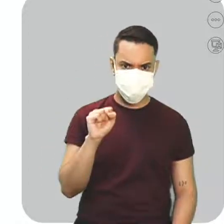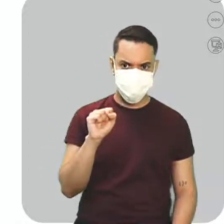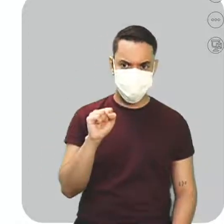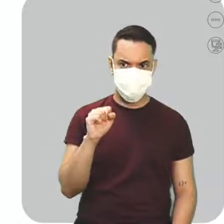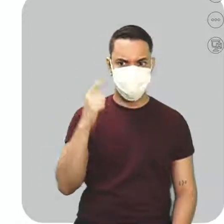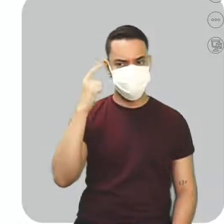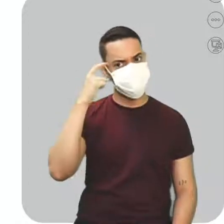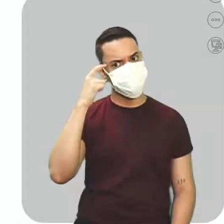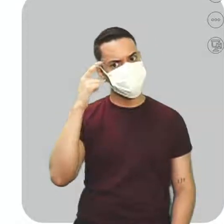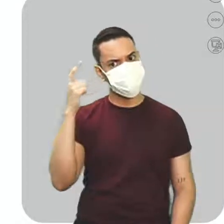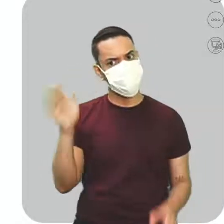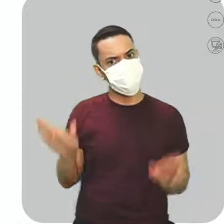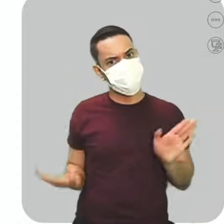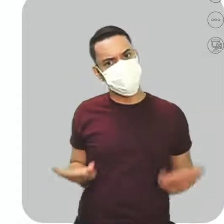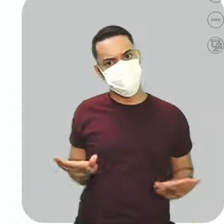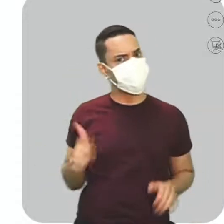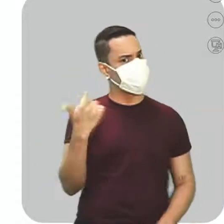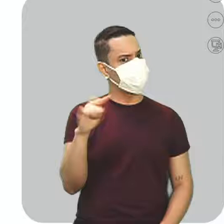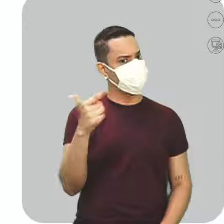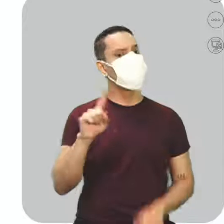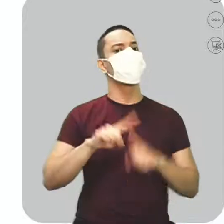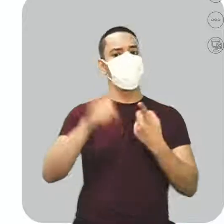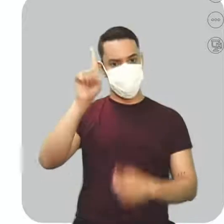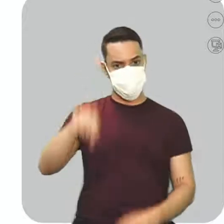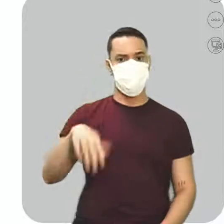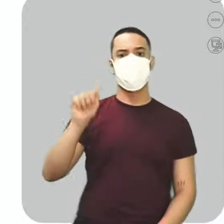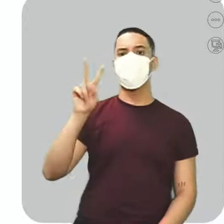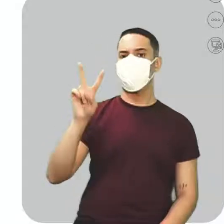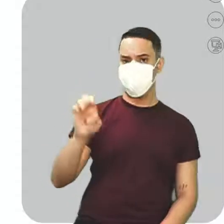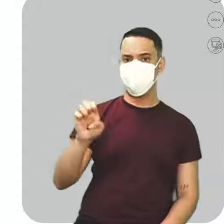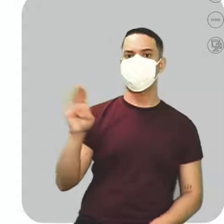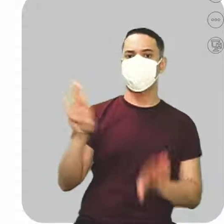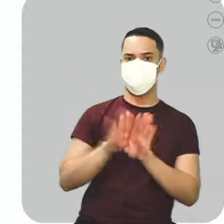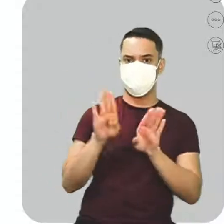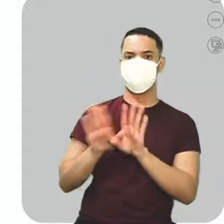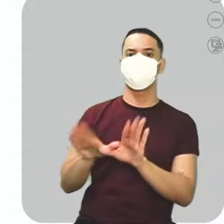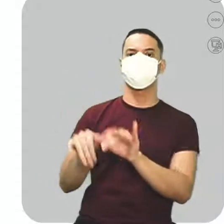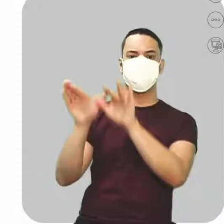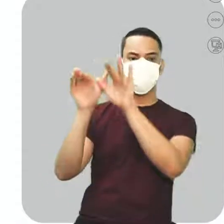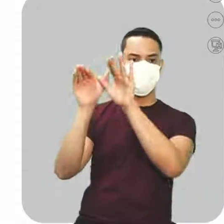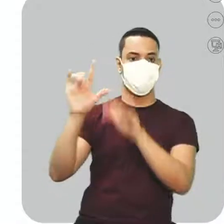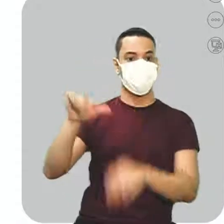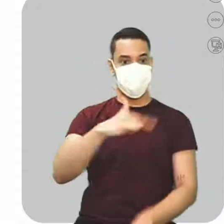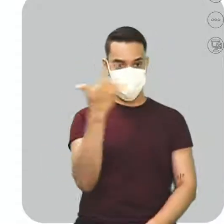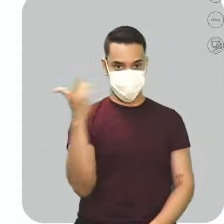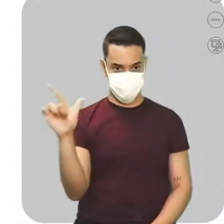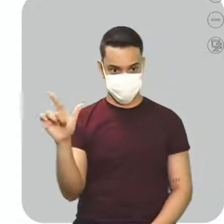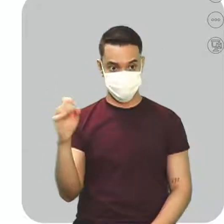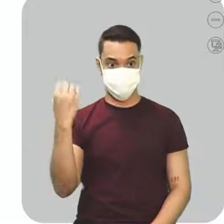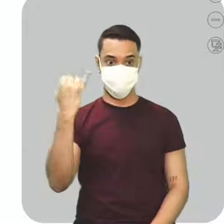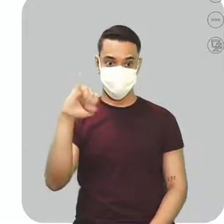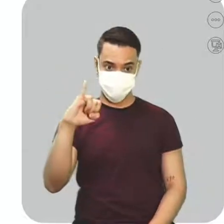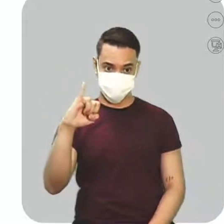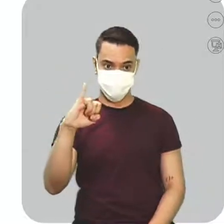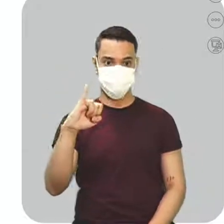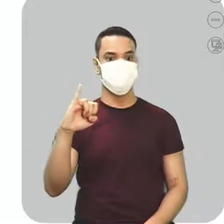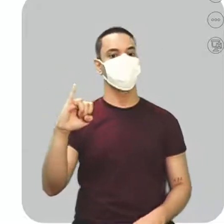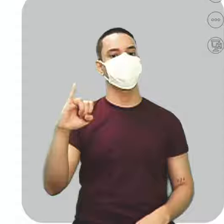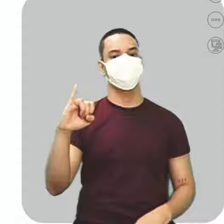pinguim, o pinguim não tem penas, né? Mas ele é uma ave. Aqui tem a outra. Se